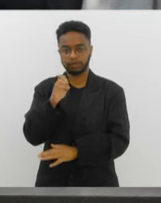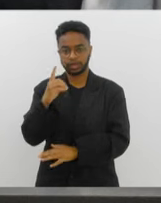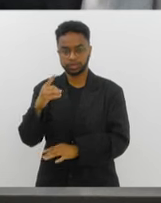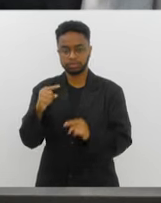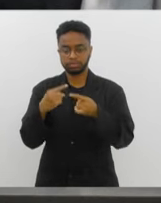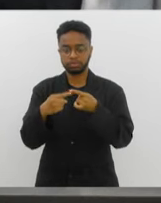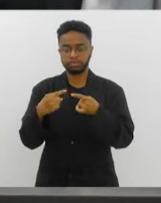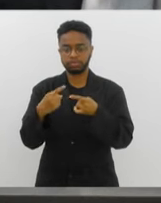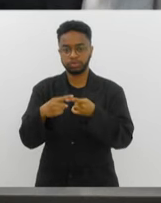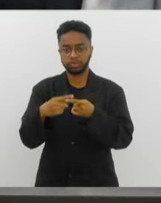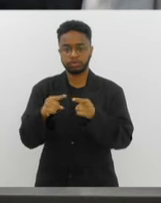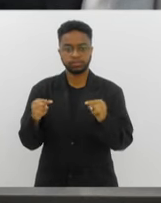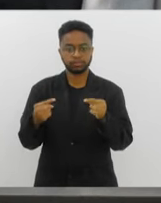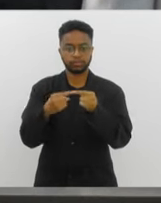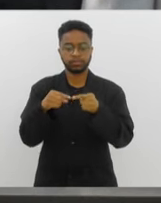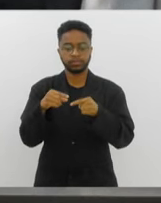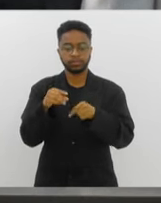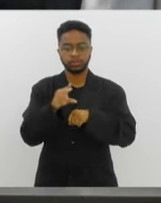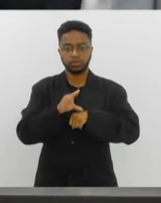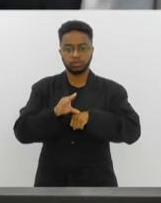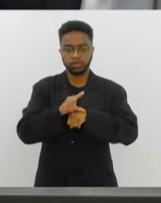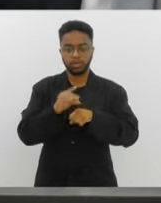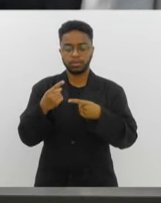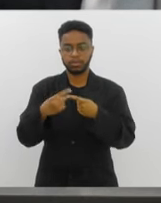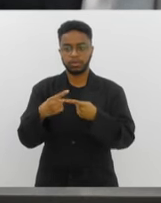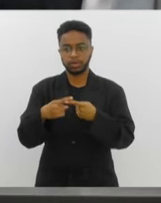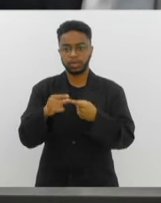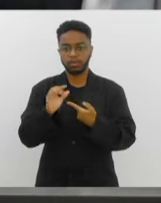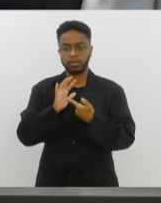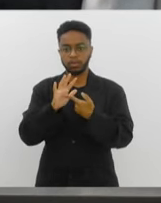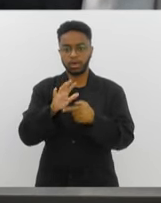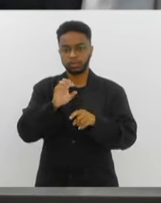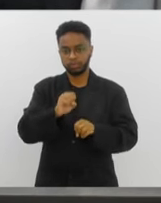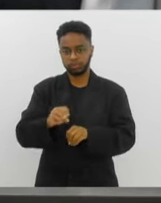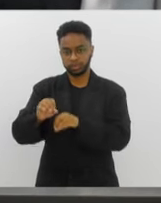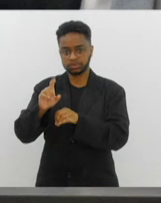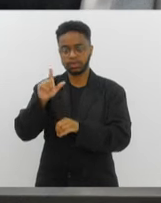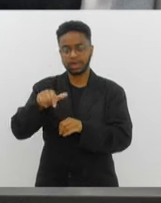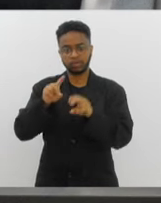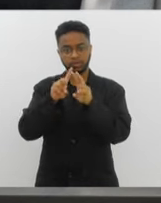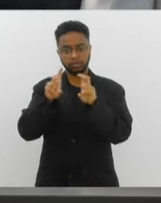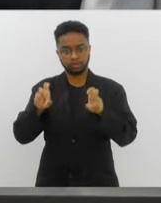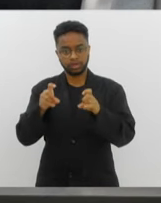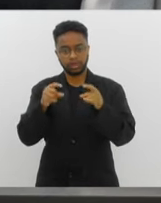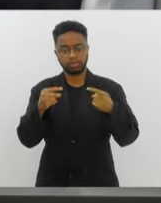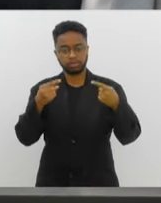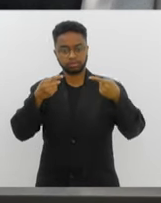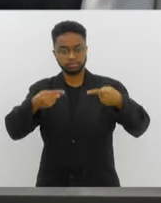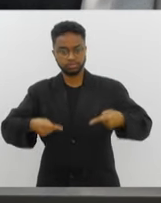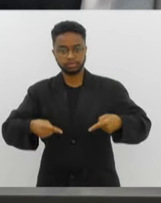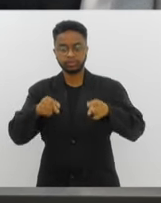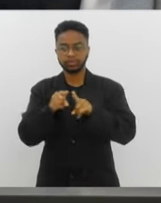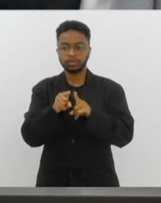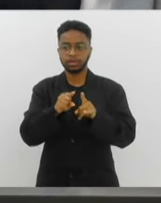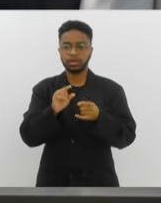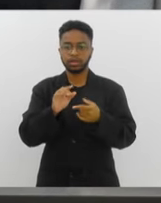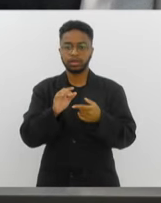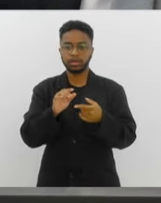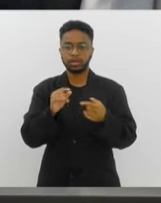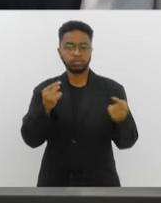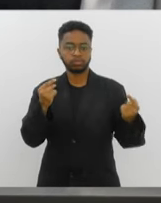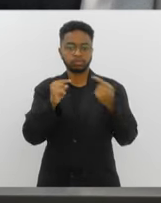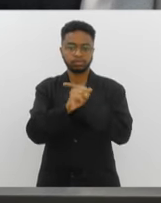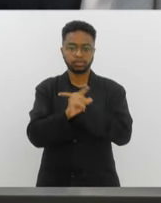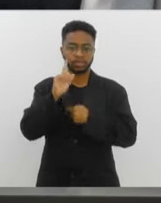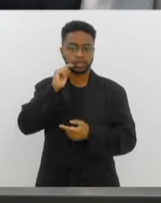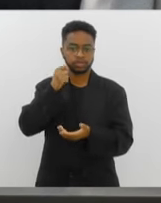Federal, que, além de estabelecer a educação como um tema concorrente, ela é clara, contraria a própria decisão do Supremo, com